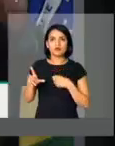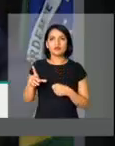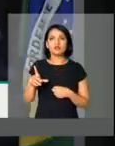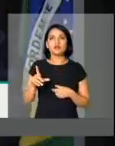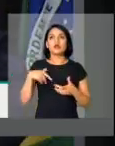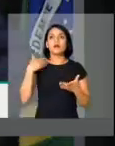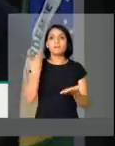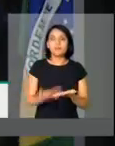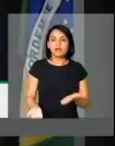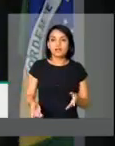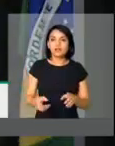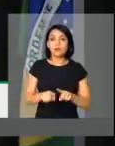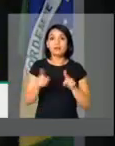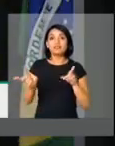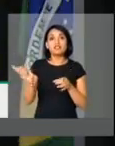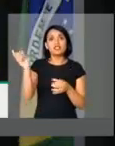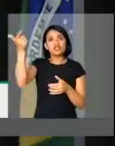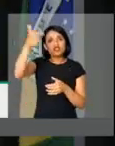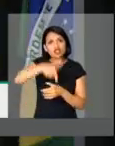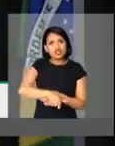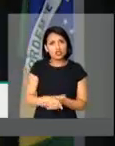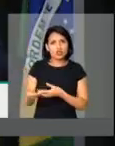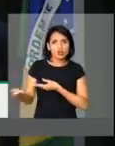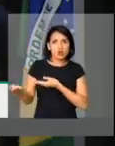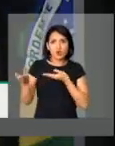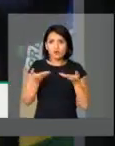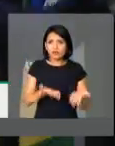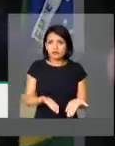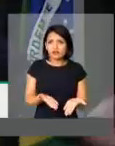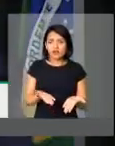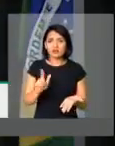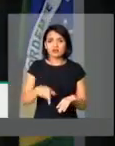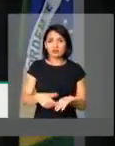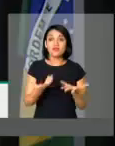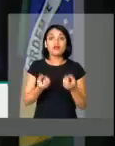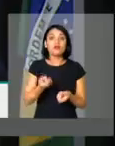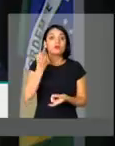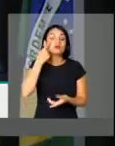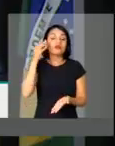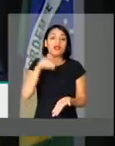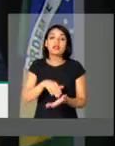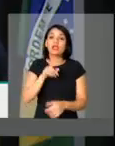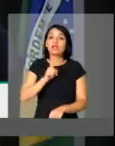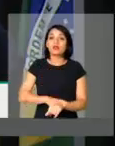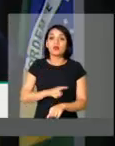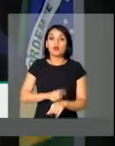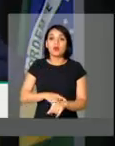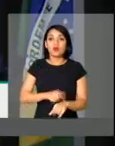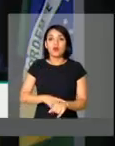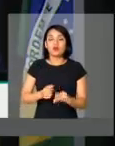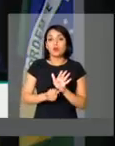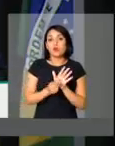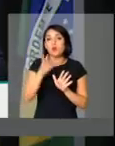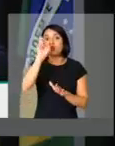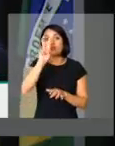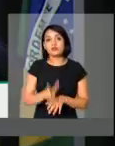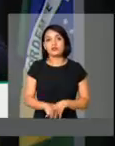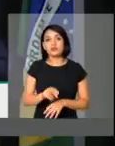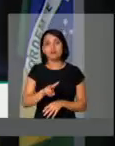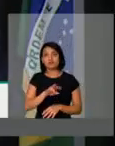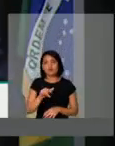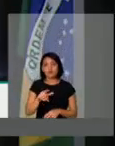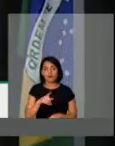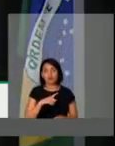traz novamente hoje. Vamos ver até que horas, vamos ver quantas vezes vai ter que